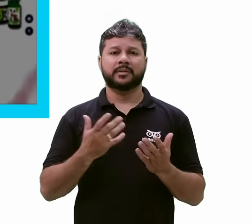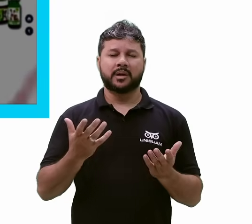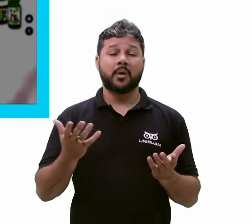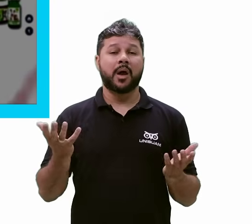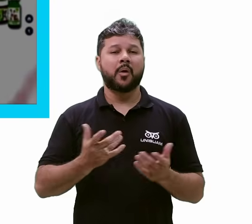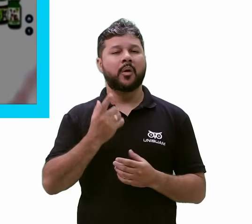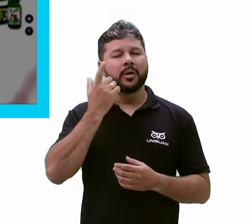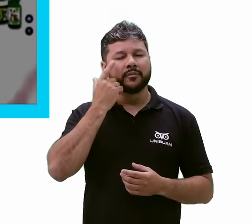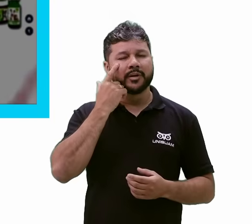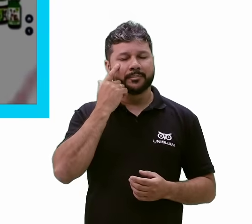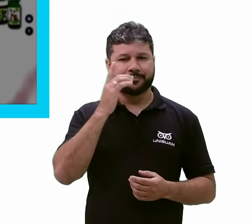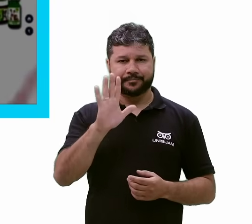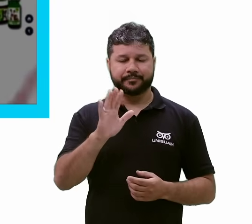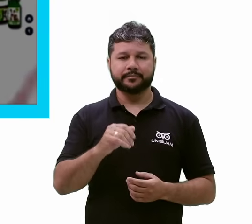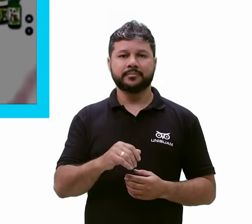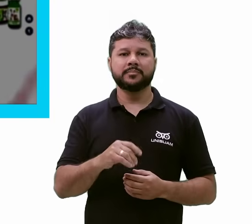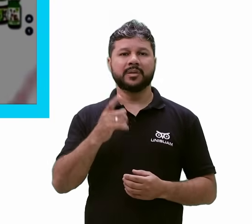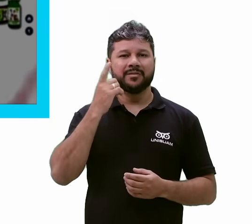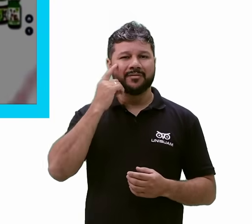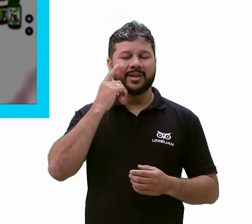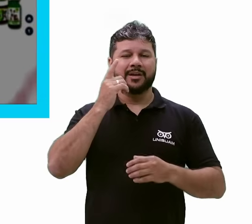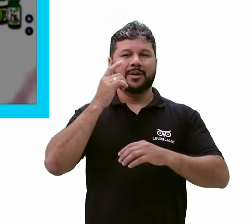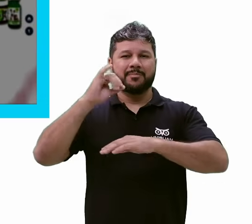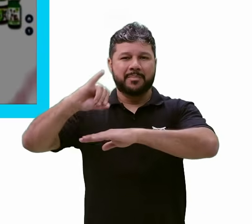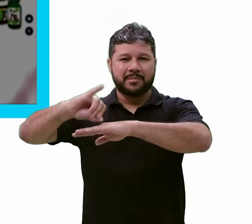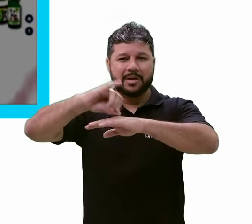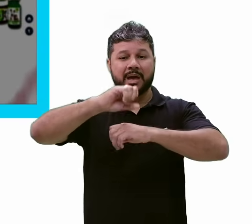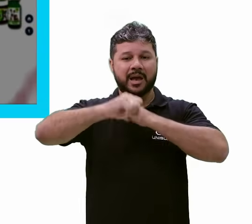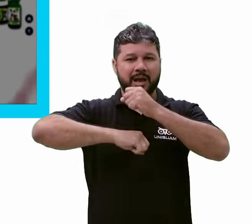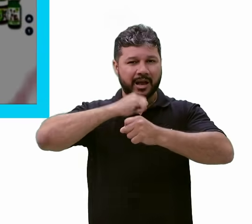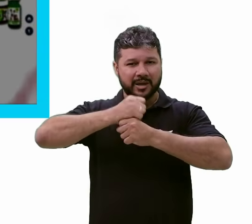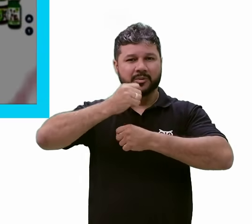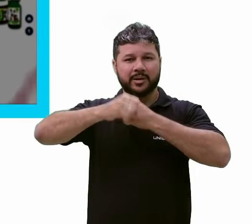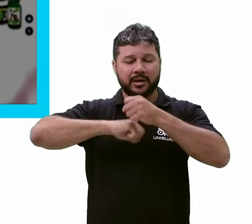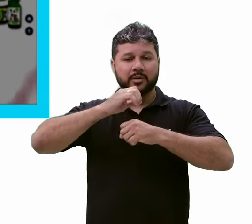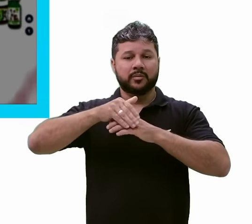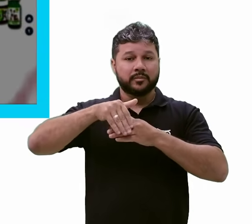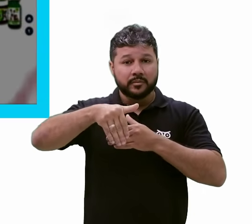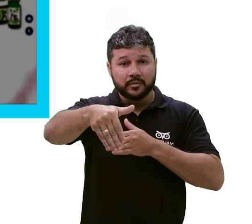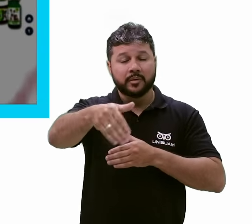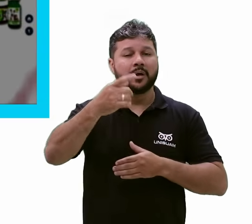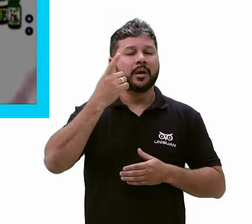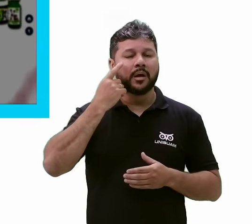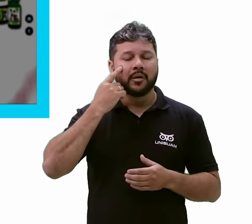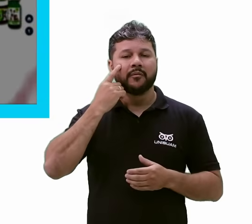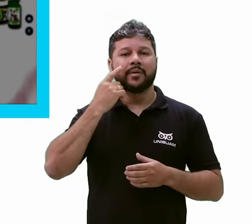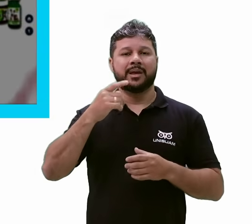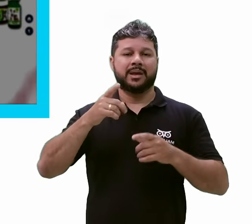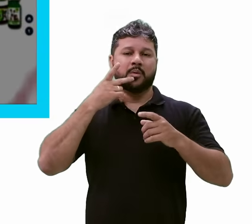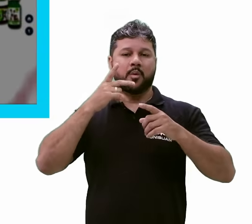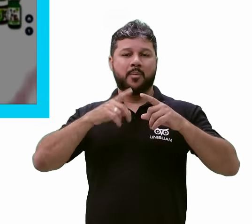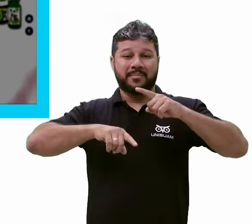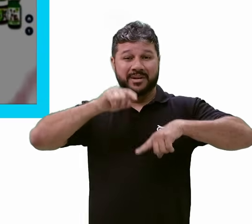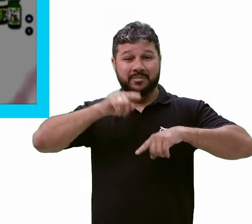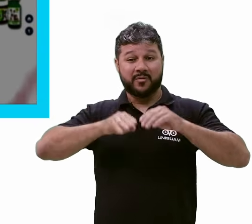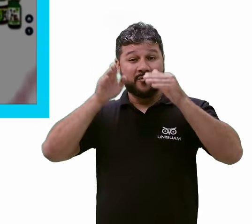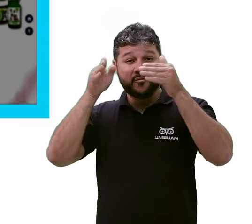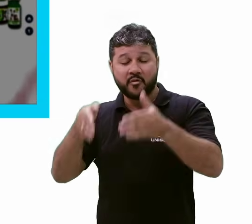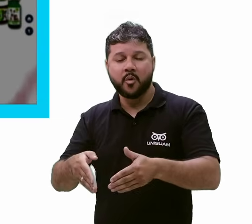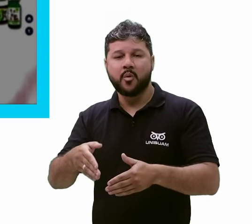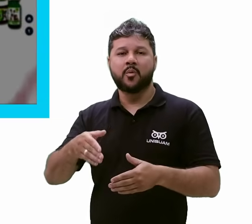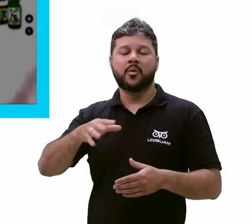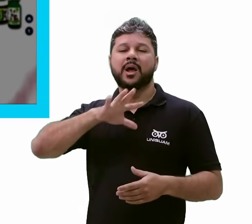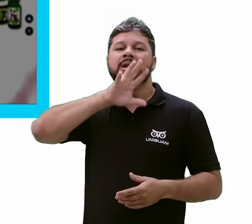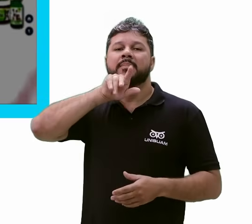E aí, gente, a gente vai começar a ver isso aqui, ó, nas prateleiras nos próximos anos, tá? Medicamentos específicos para